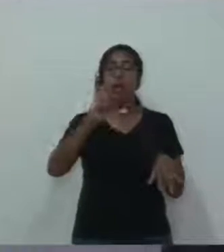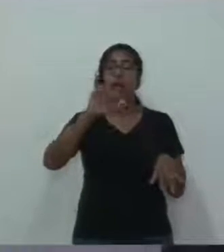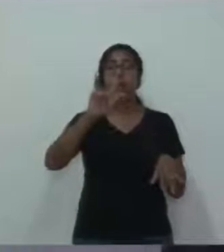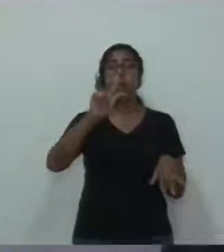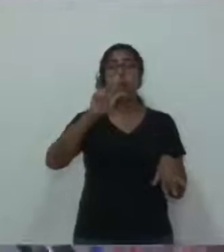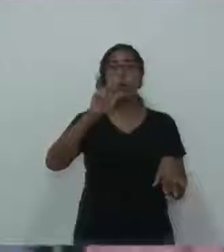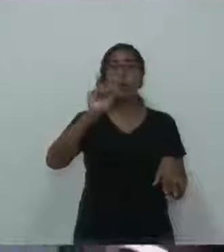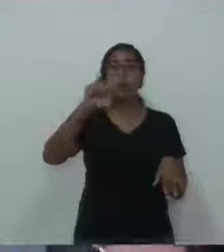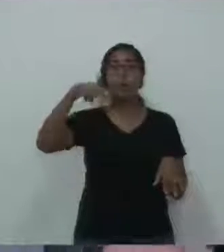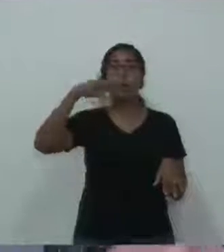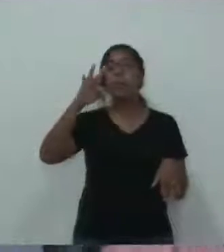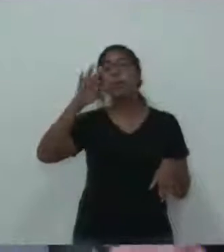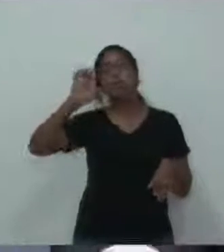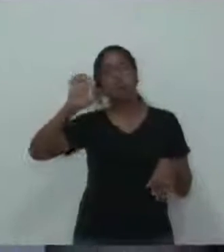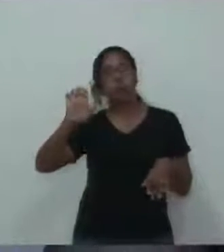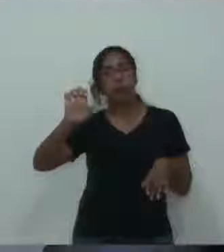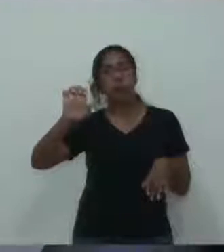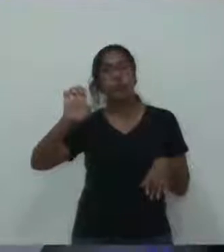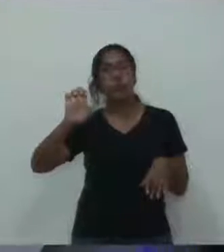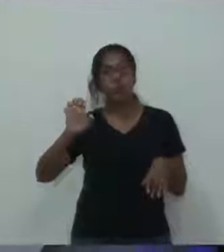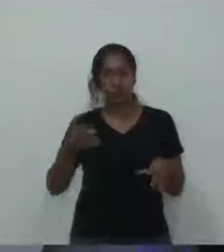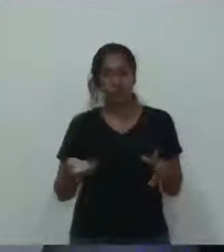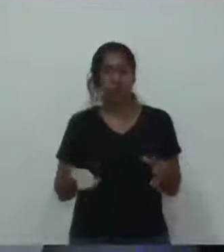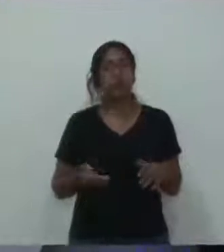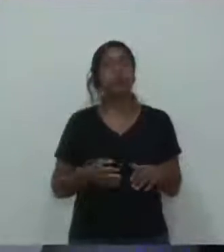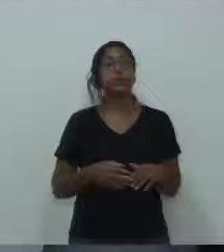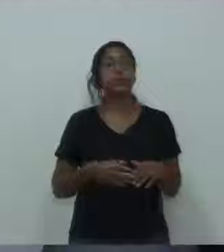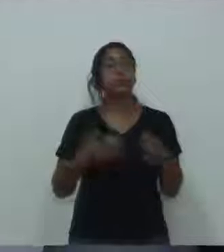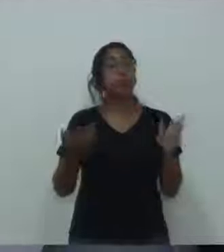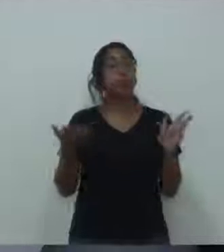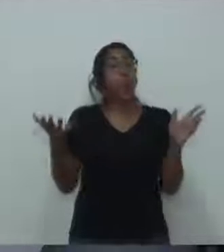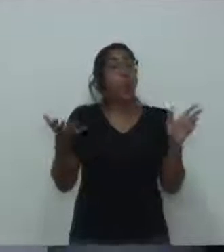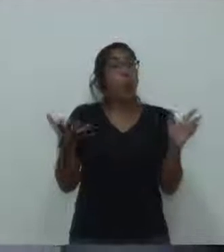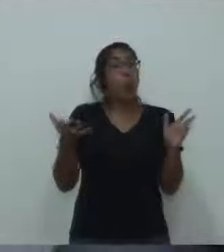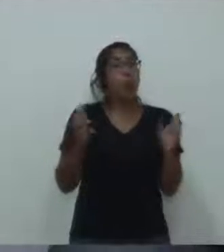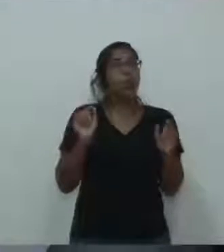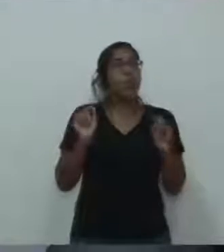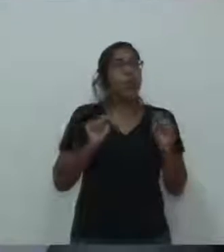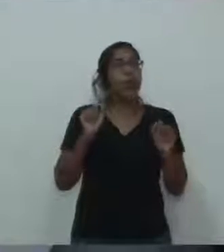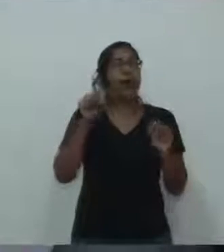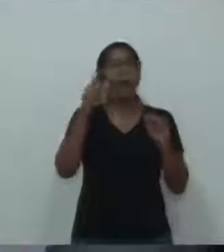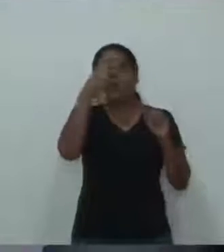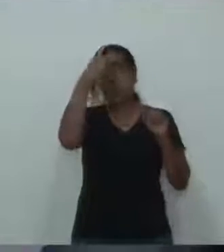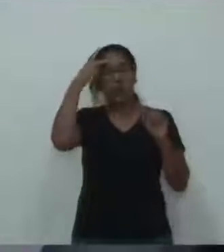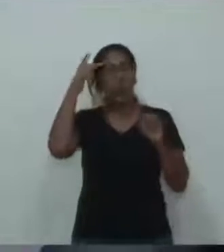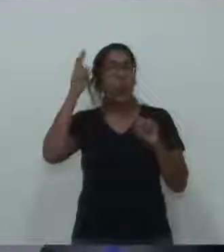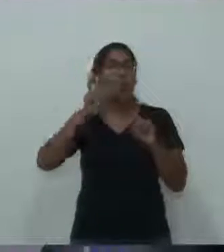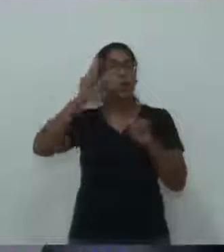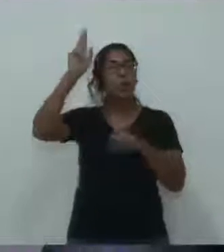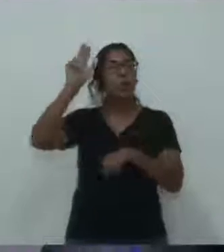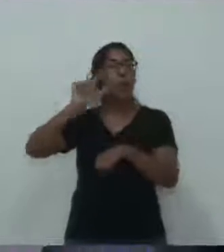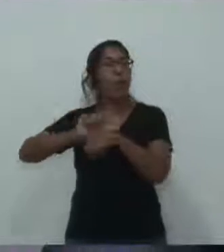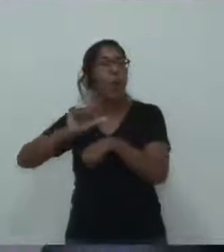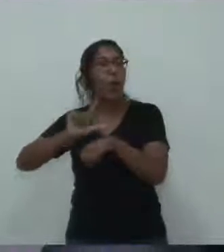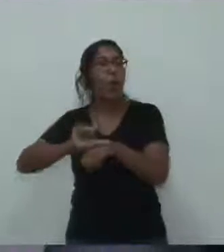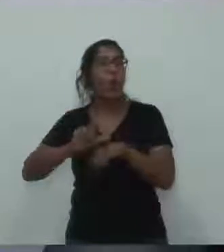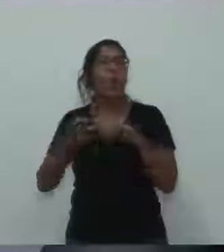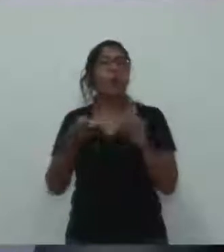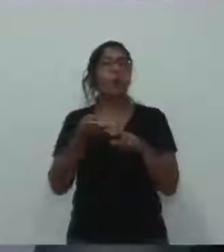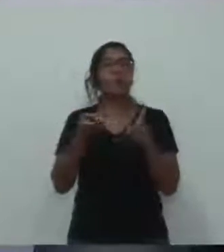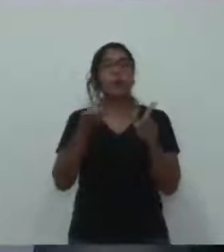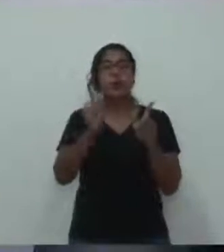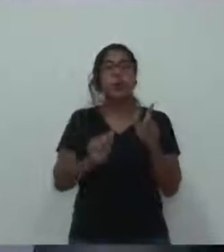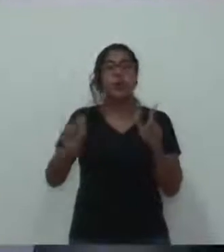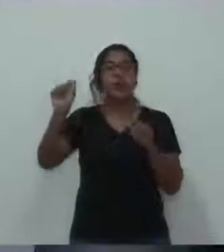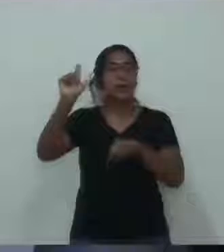temos a oportunidade de a CIV, vigilantes do centro e comerciantes também dessa região central, de ter essa comissão. Claro